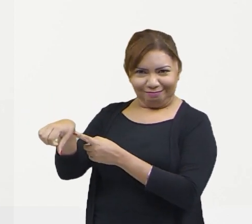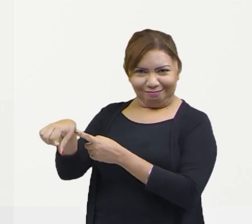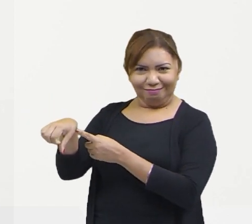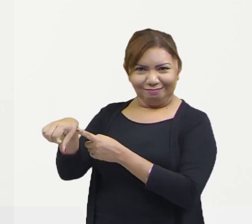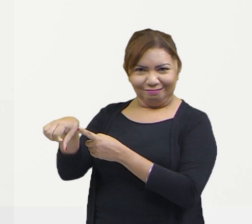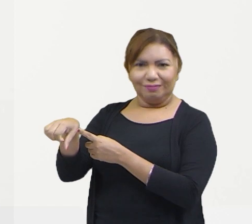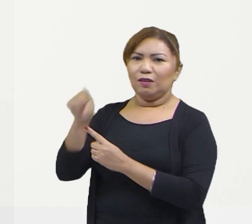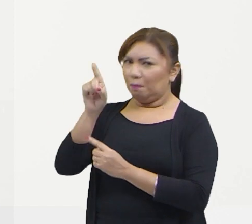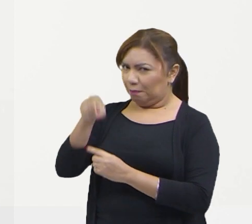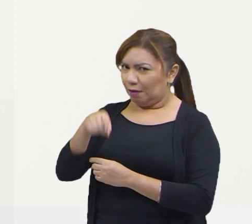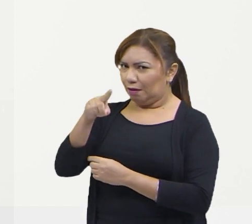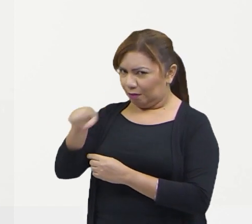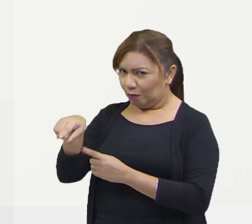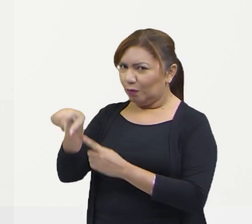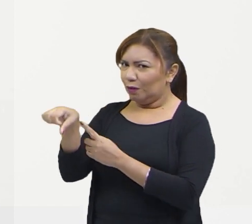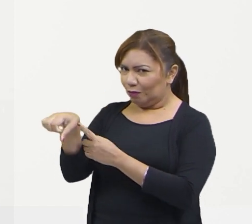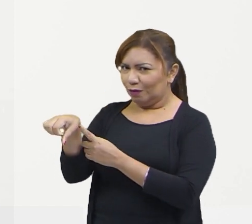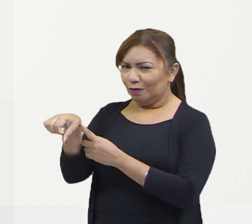9.